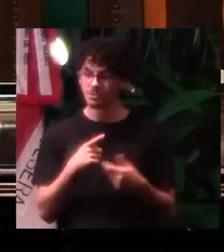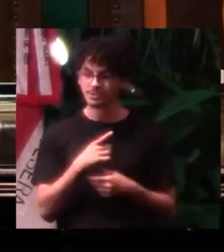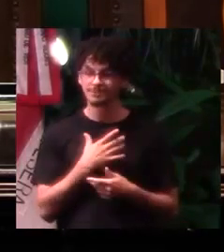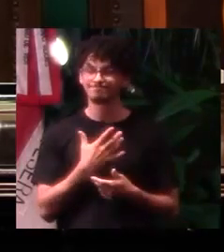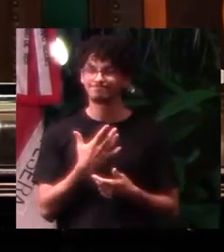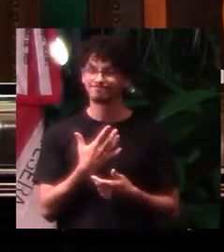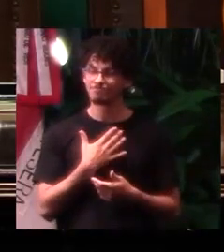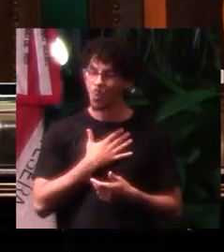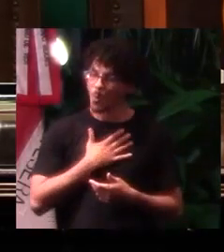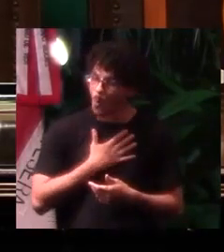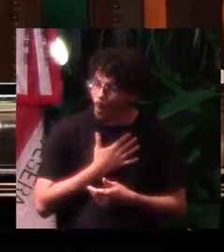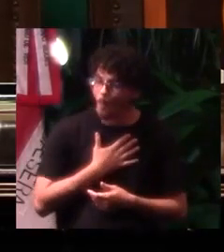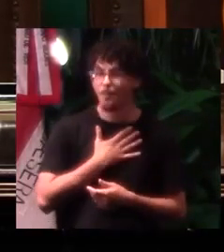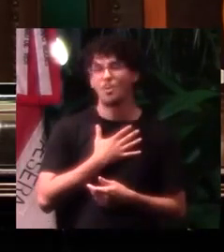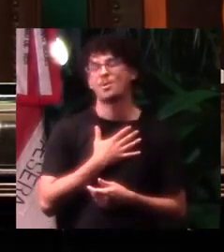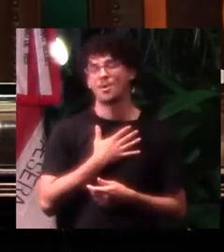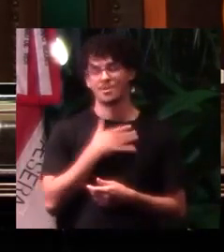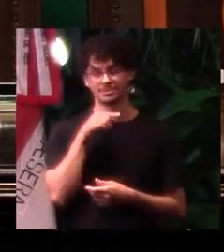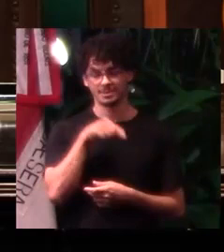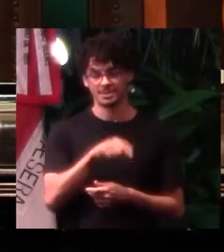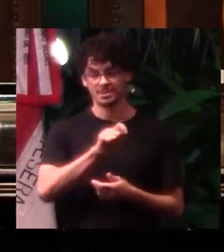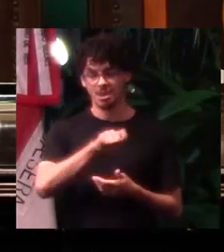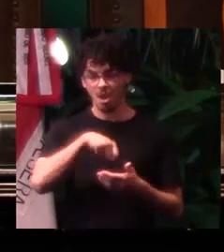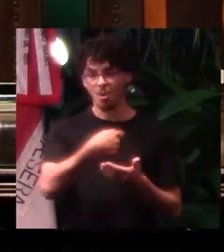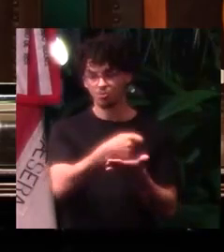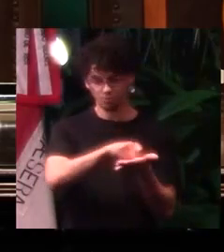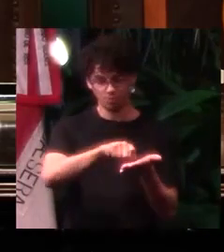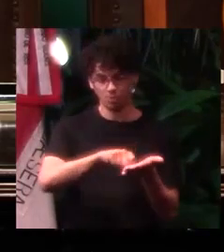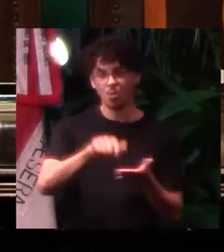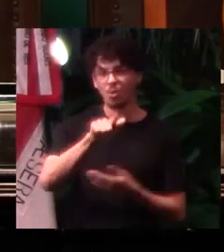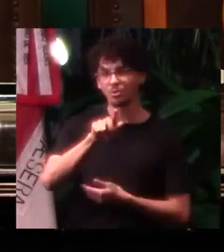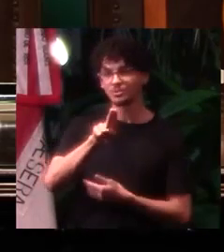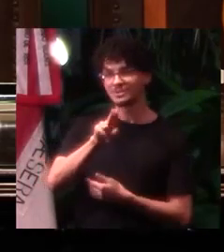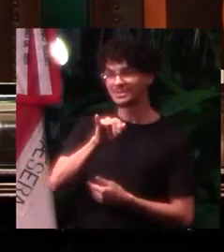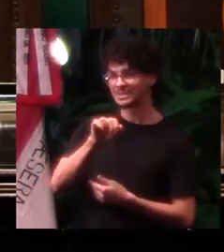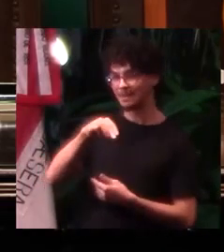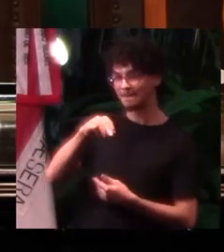muito no Guimarães e nesse conto